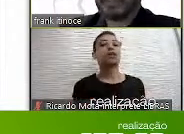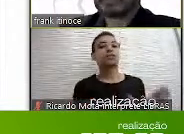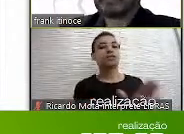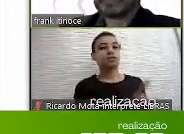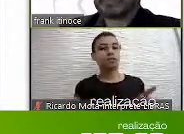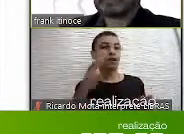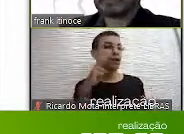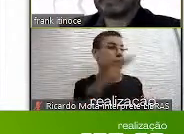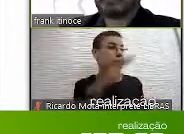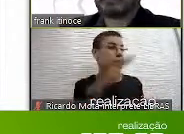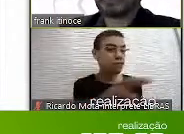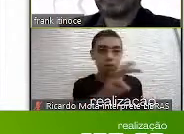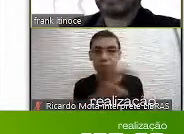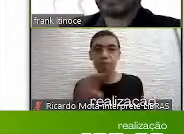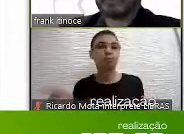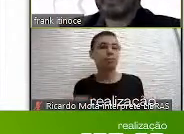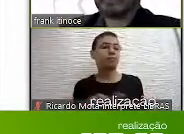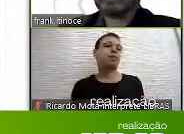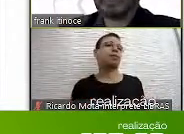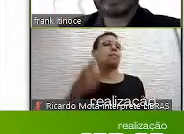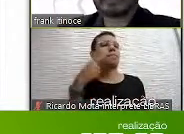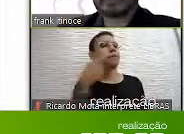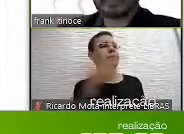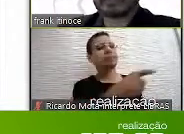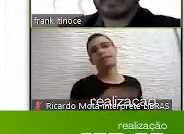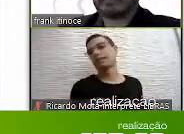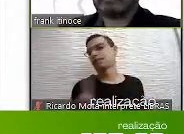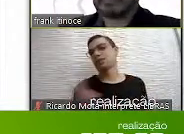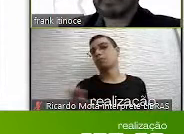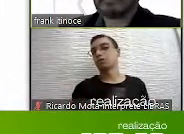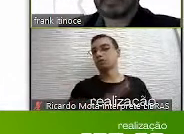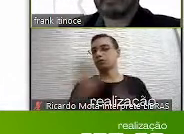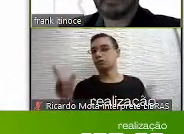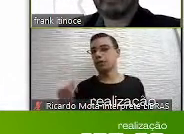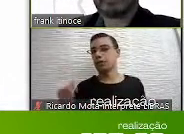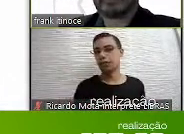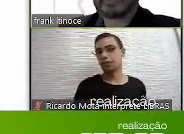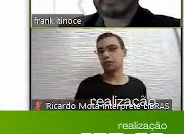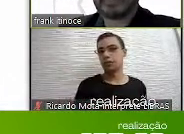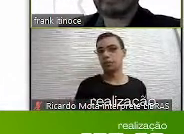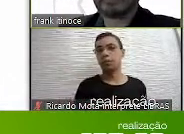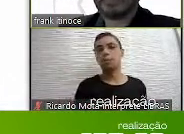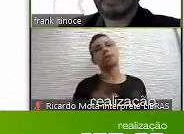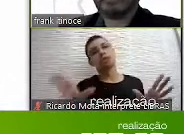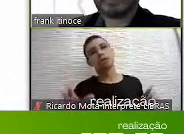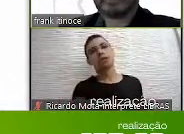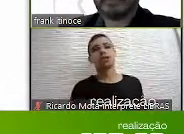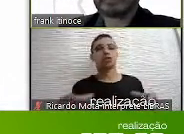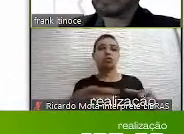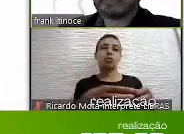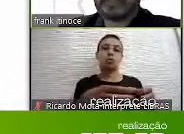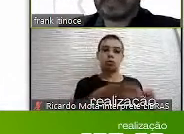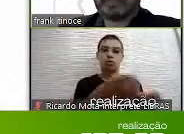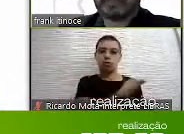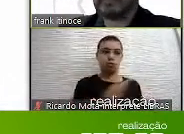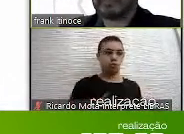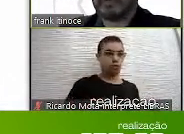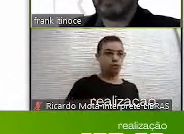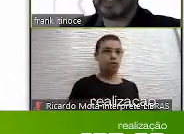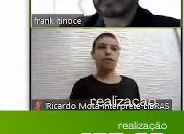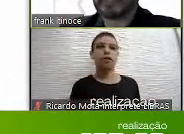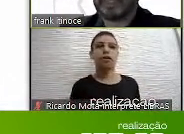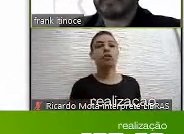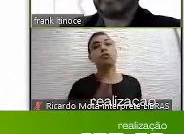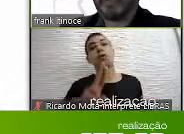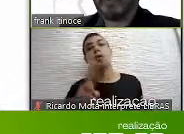fiscalização. Essa fiscalização ela pode ser oriunda de uma requisitação de um órgão público, por exemplo, uma denúncia também de órgão público